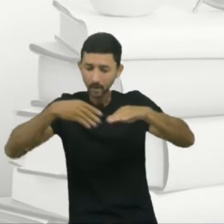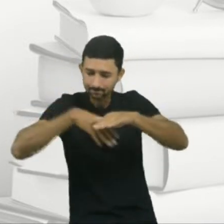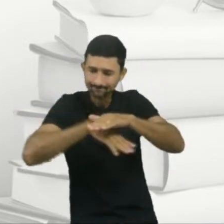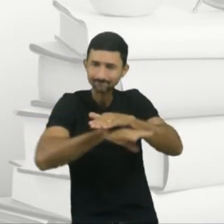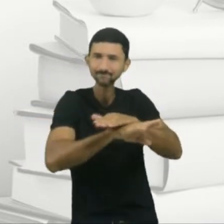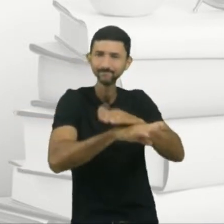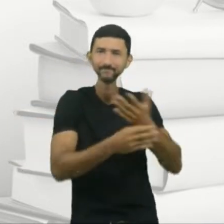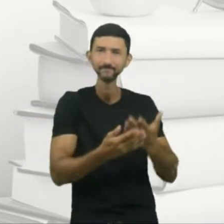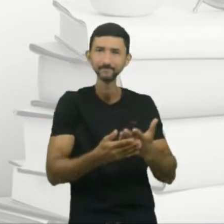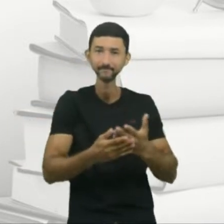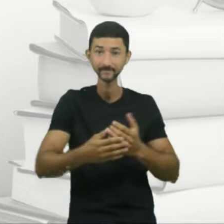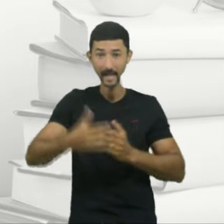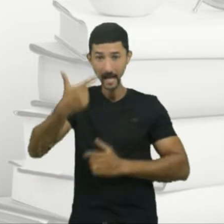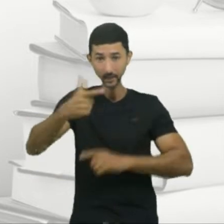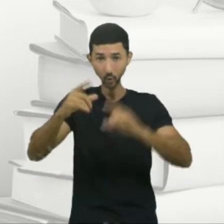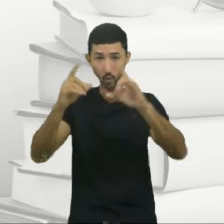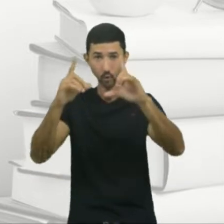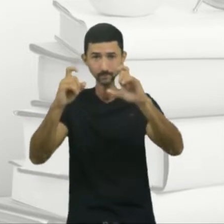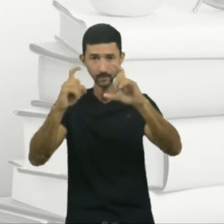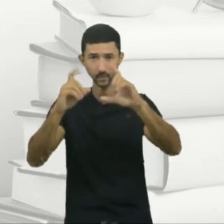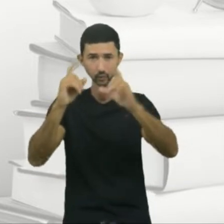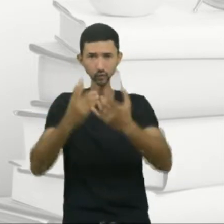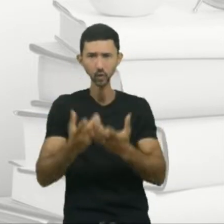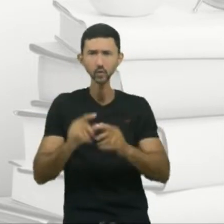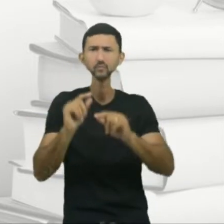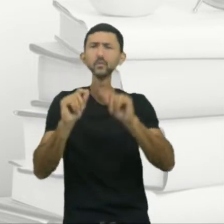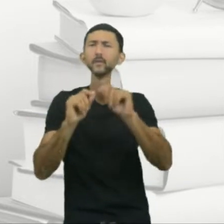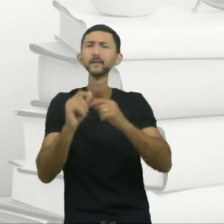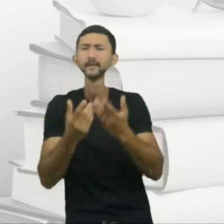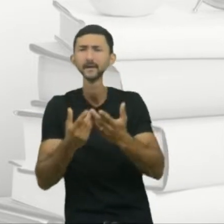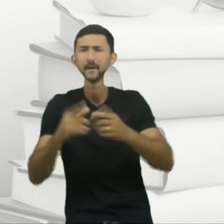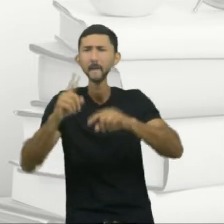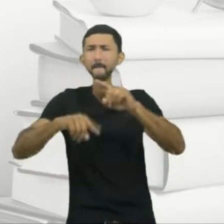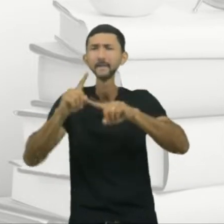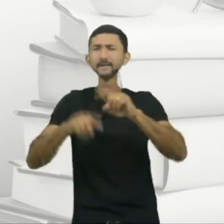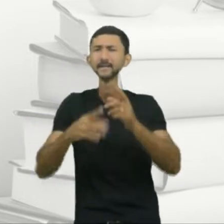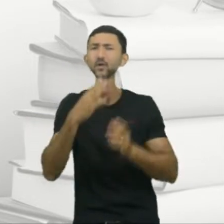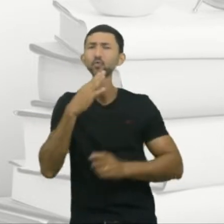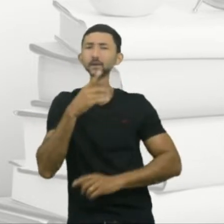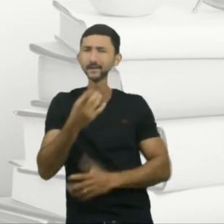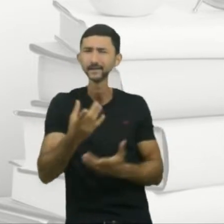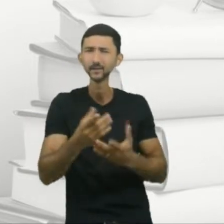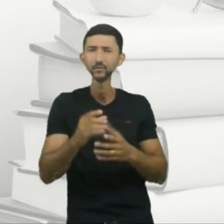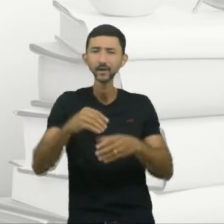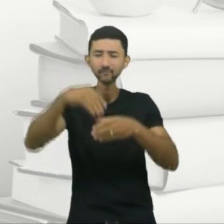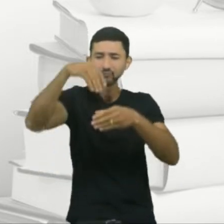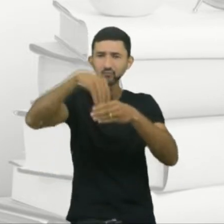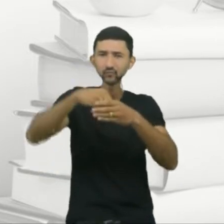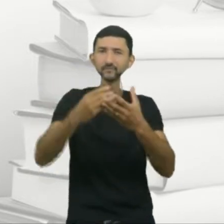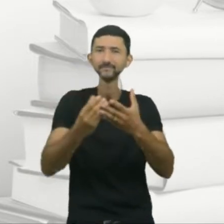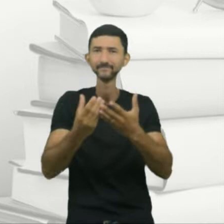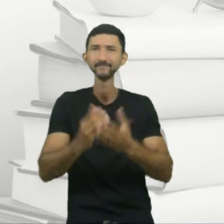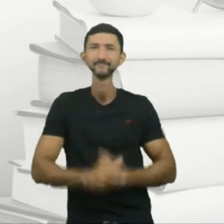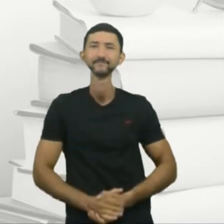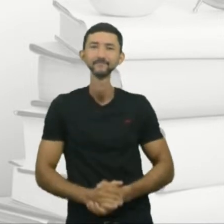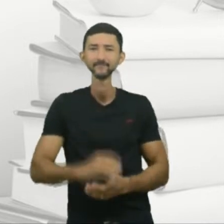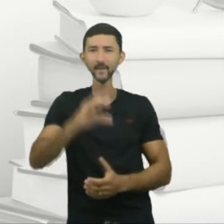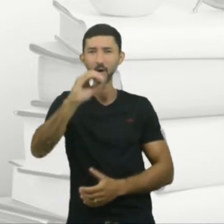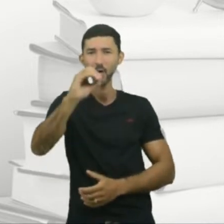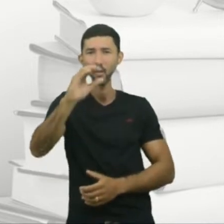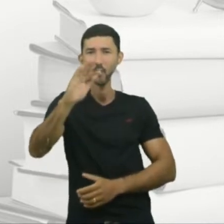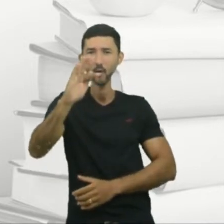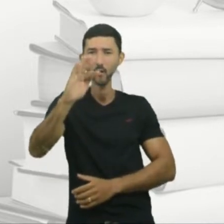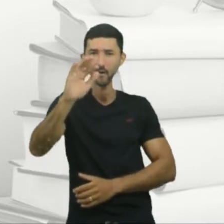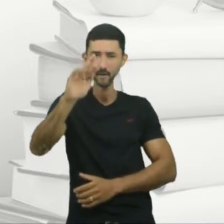Na figura número 2, eu trago um objeto que é muito conhecido de vocês, que é o cofrinho. Esse cofrinho